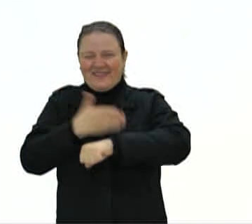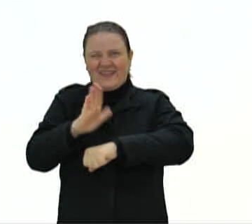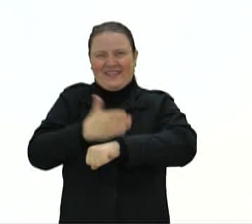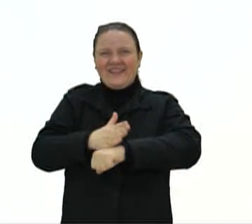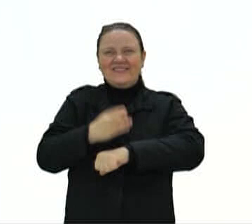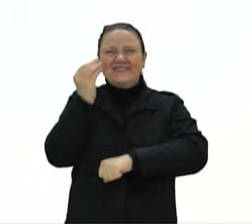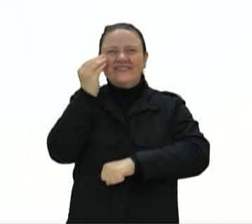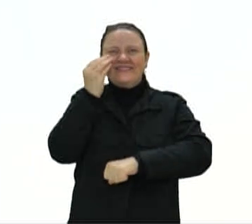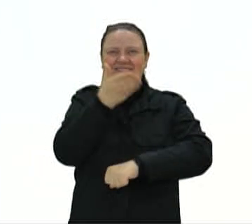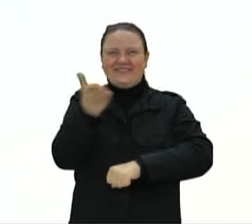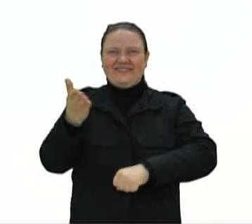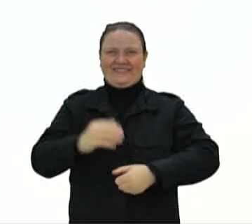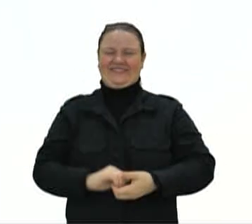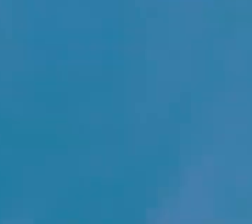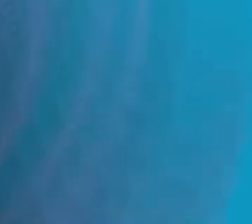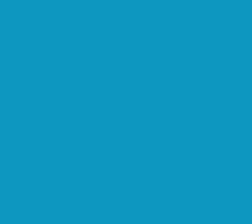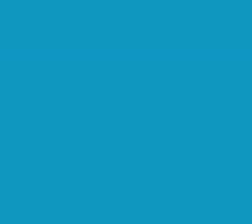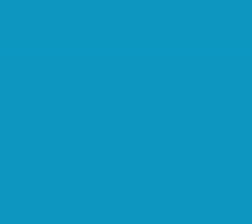lá.